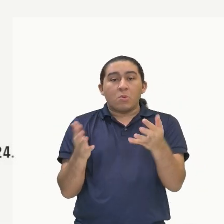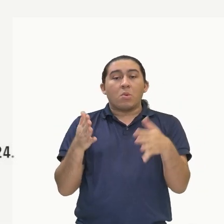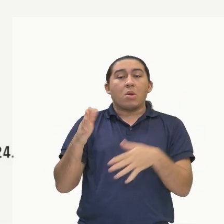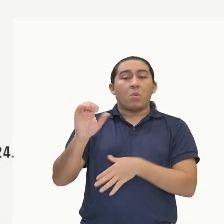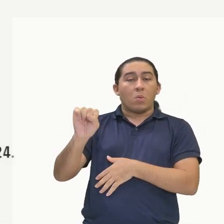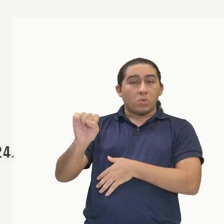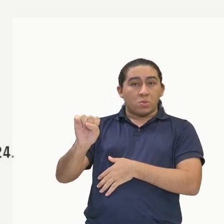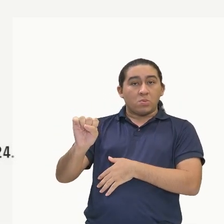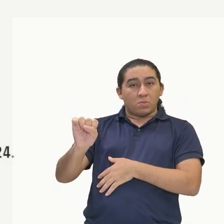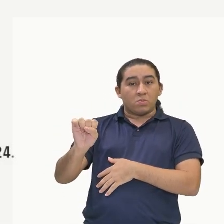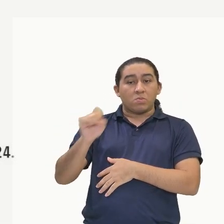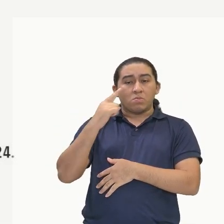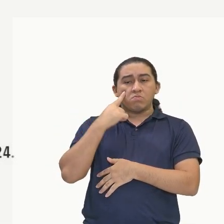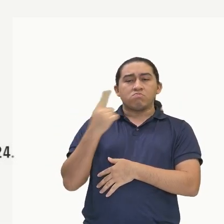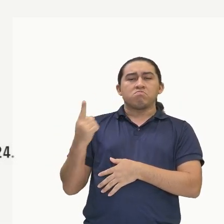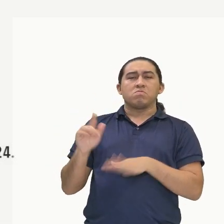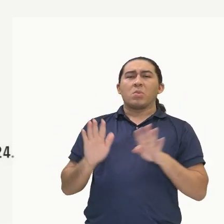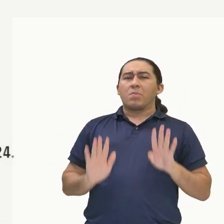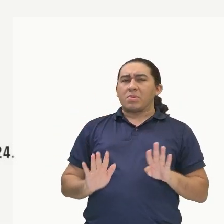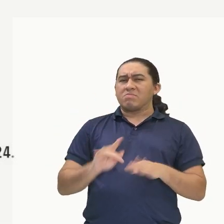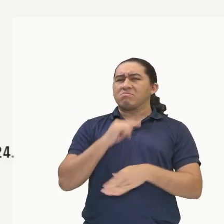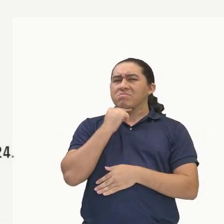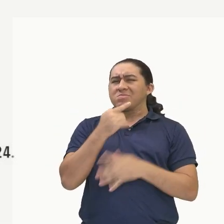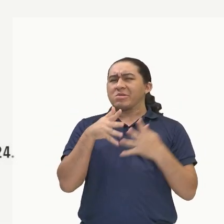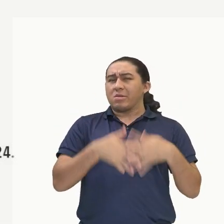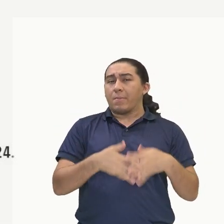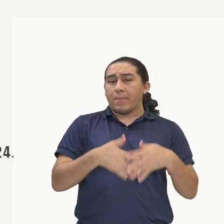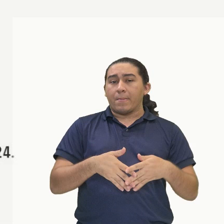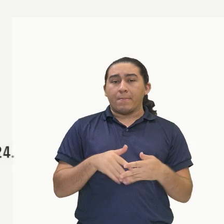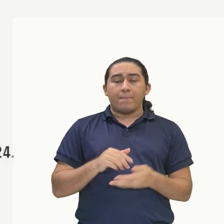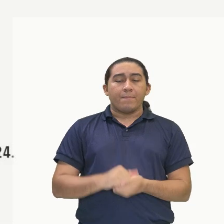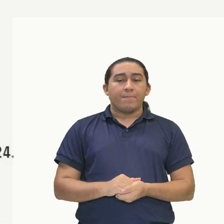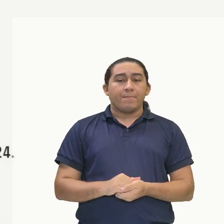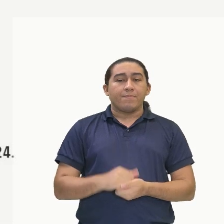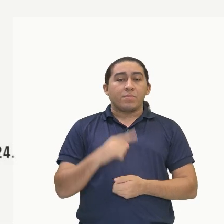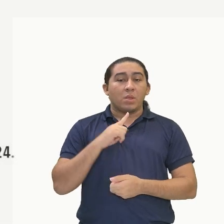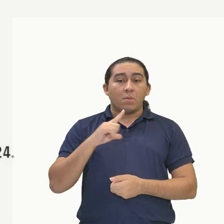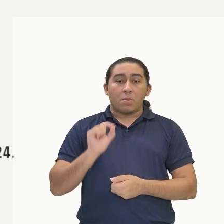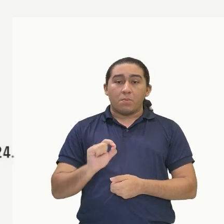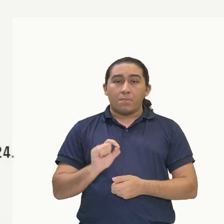8. Professor, como assim? Nós teremos o seguinte.